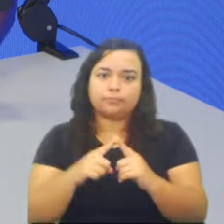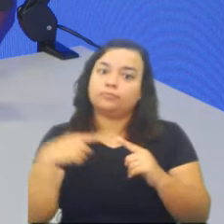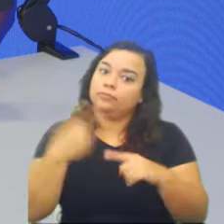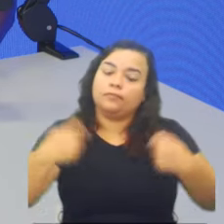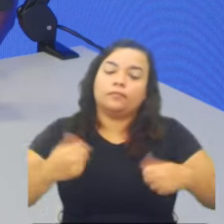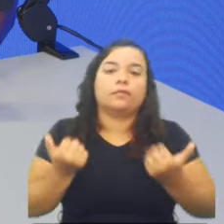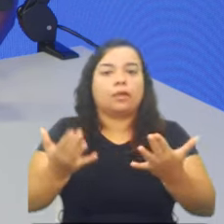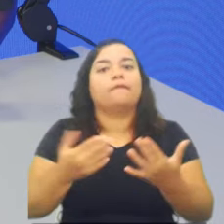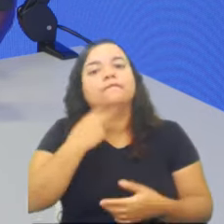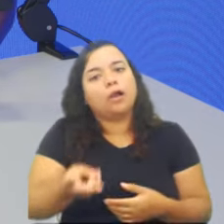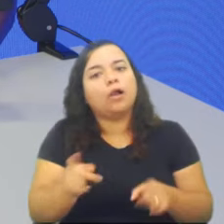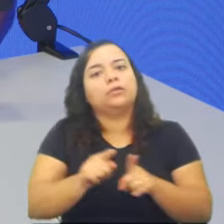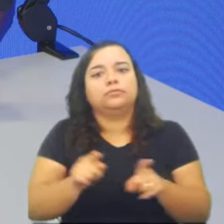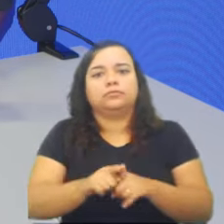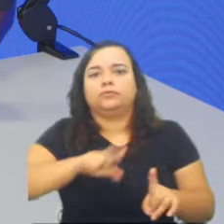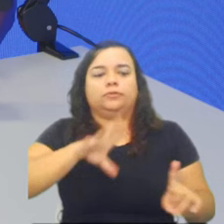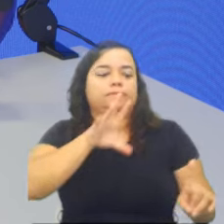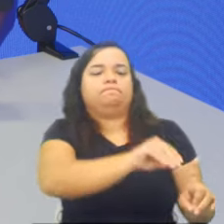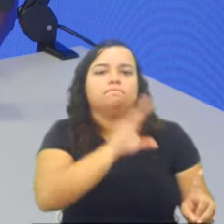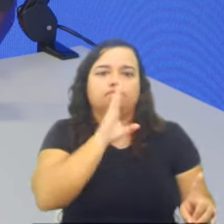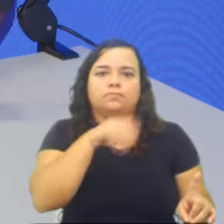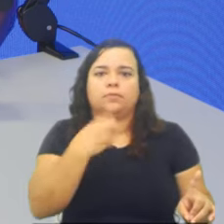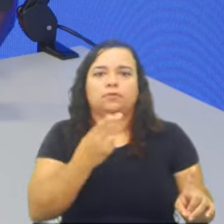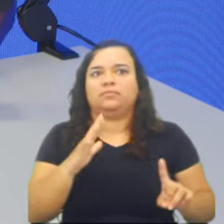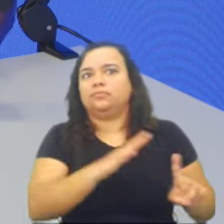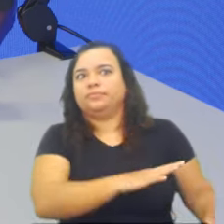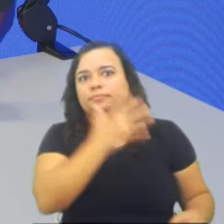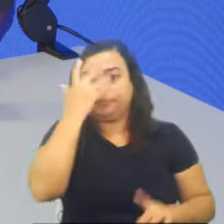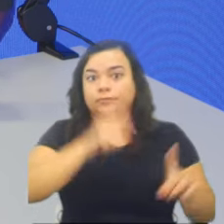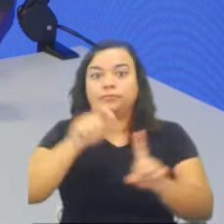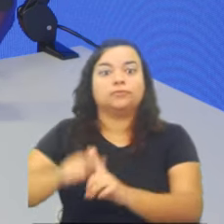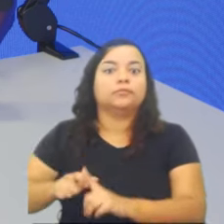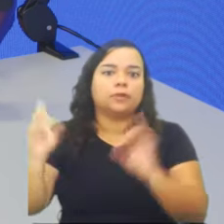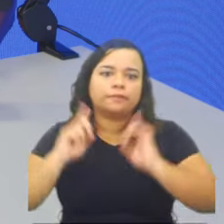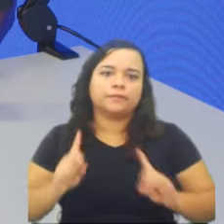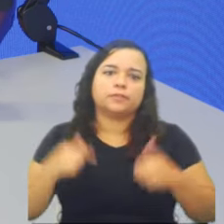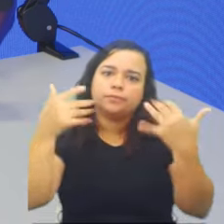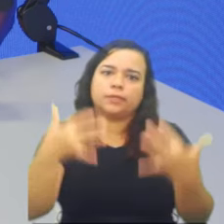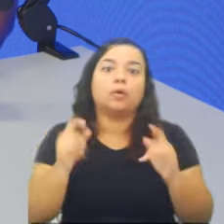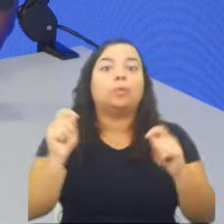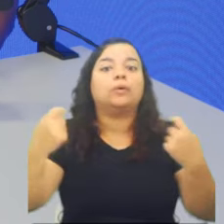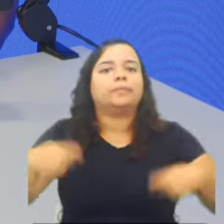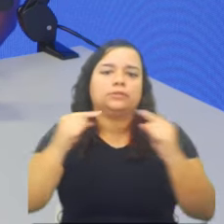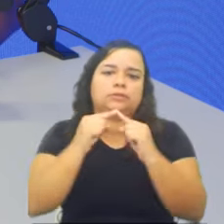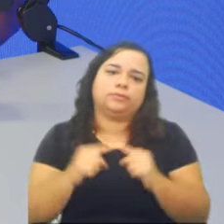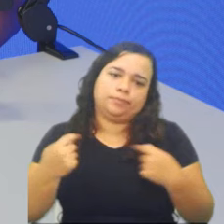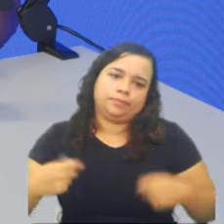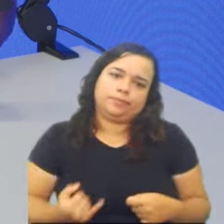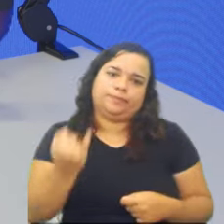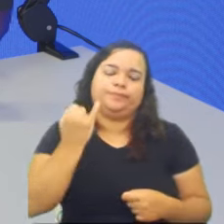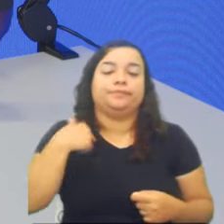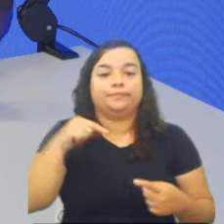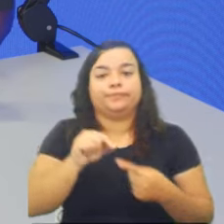influência precisamos dar voz e e não invisibilizar e nem calar quando as pessoas com deficiência dizem o que de fato precisam né Então